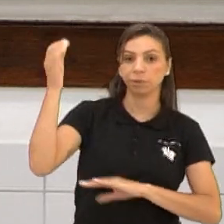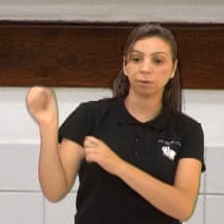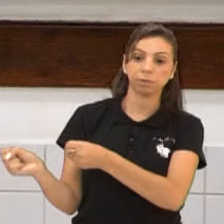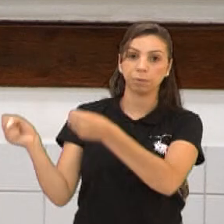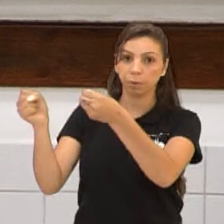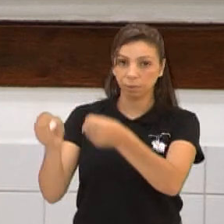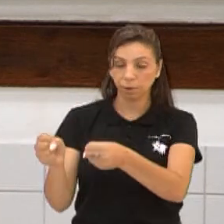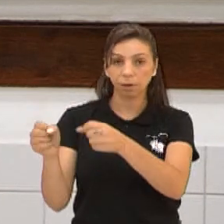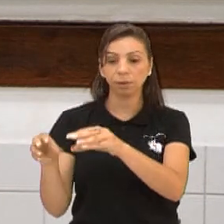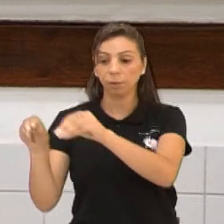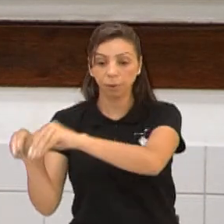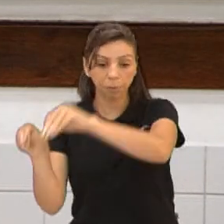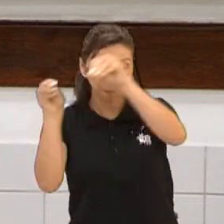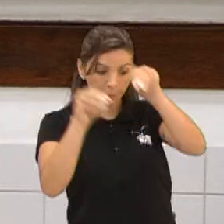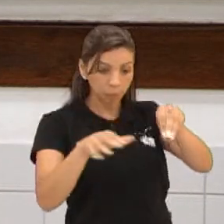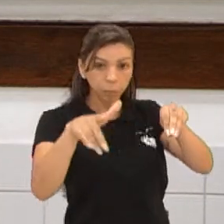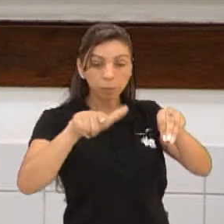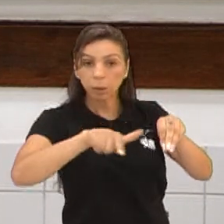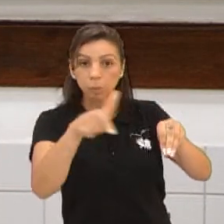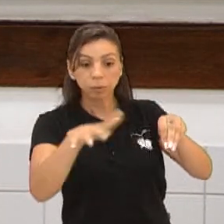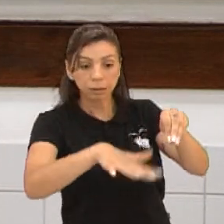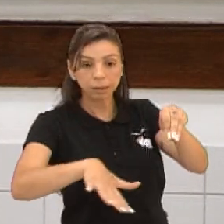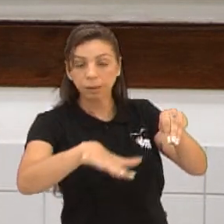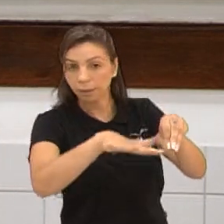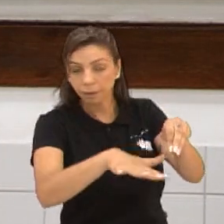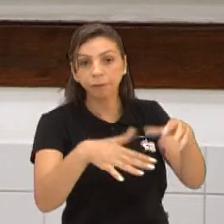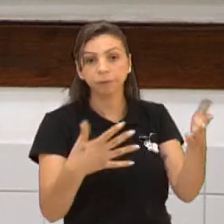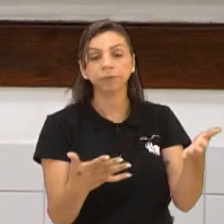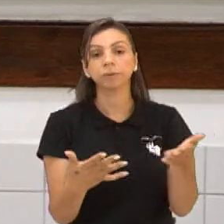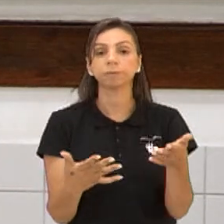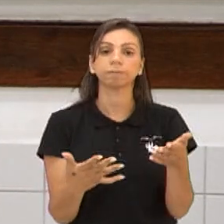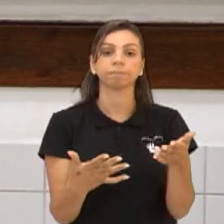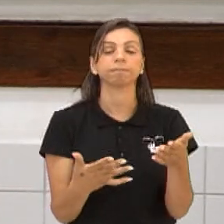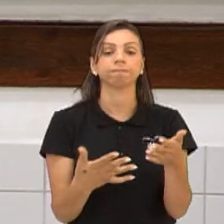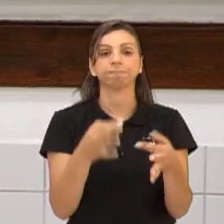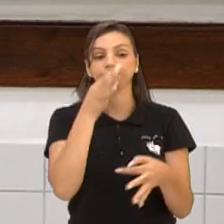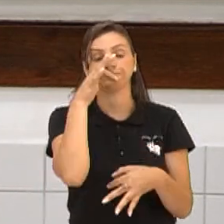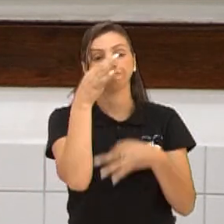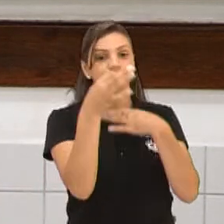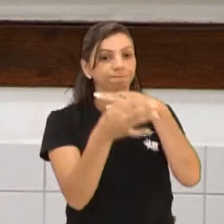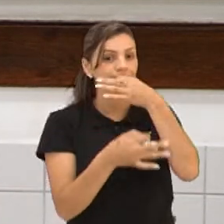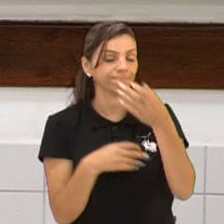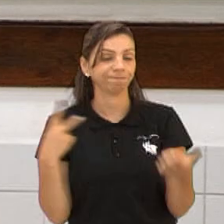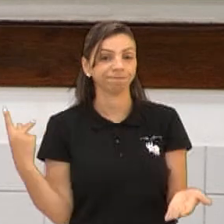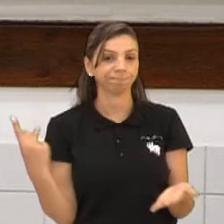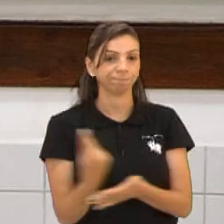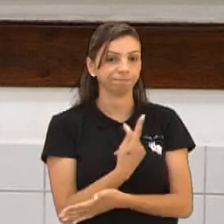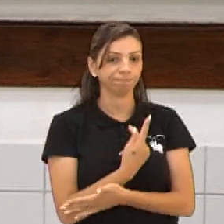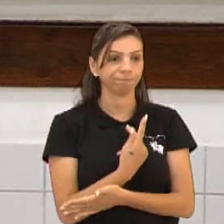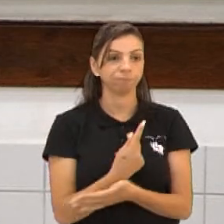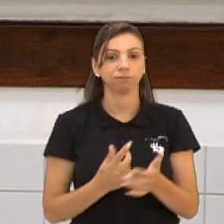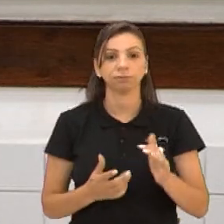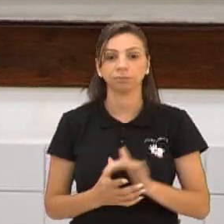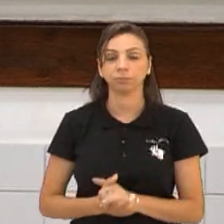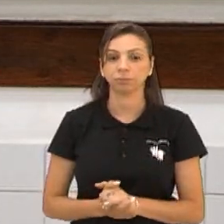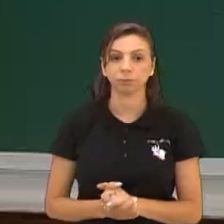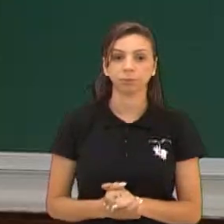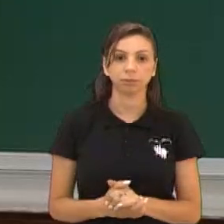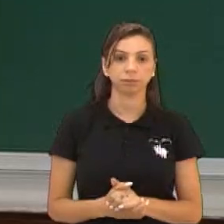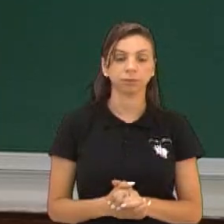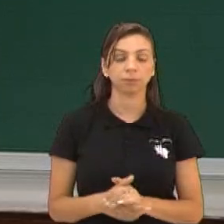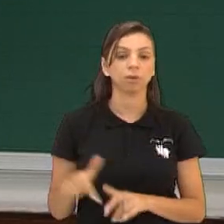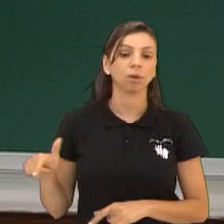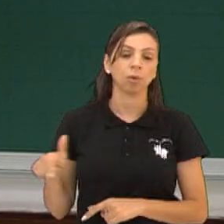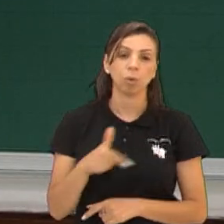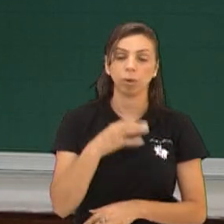uma autoridade para outro ambiente deslocando autoridade esse argumento se torna em velho uma